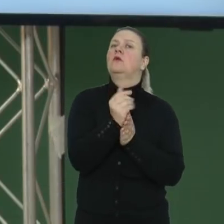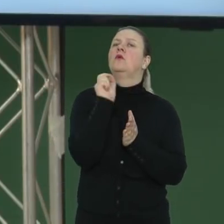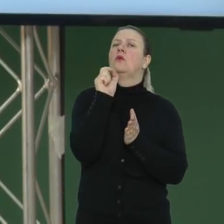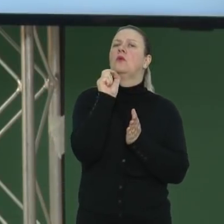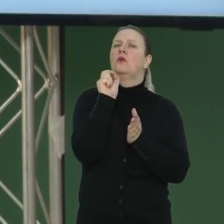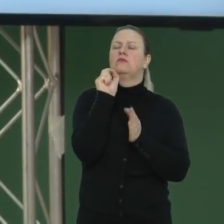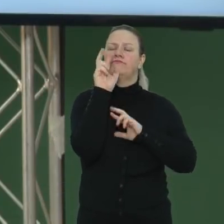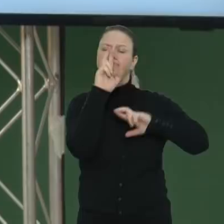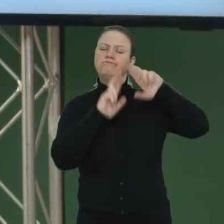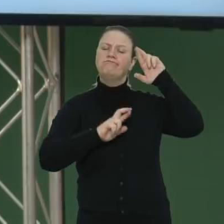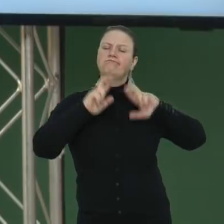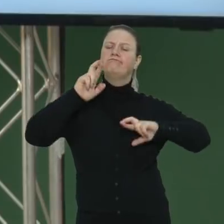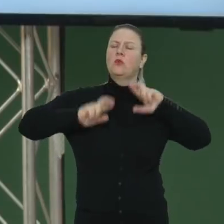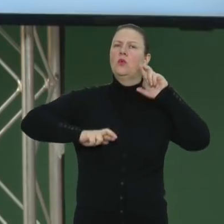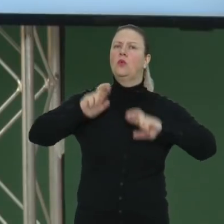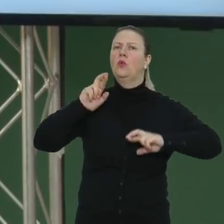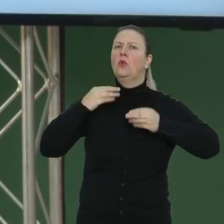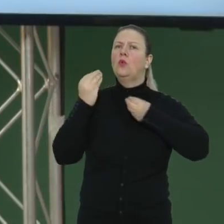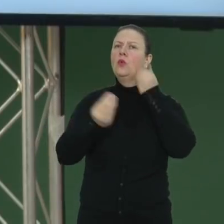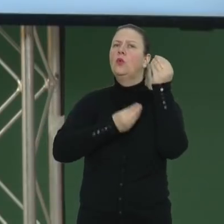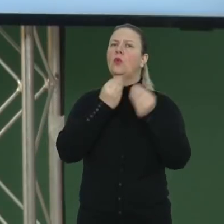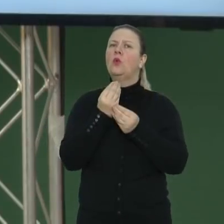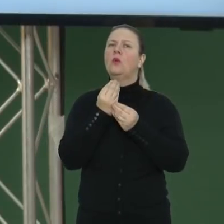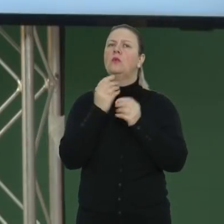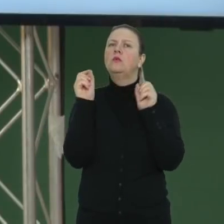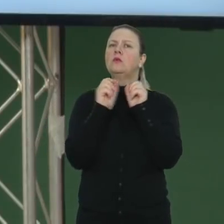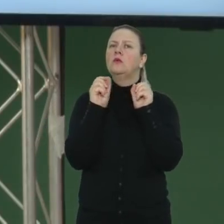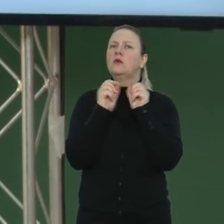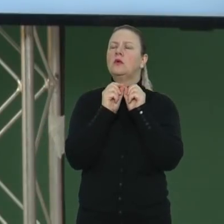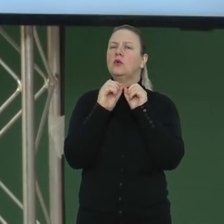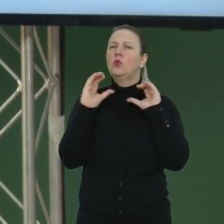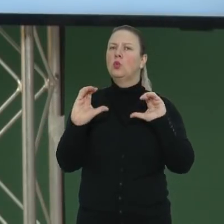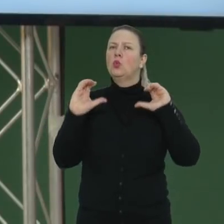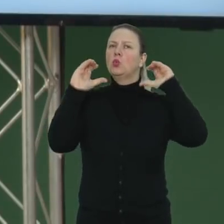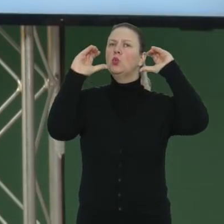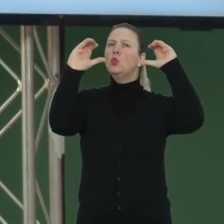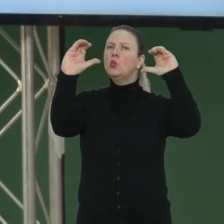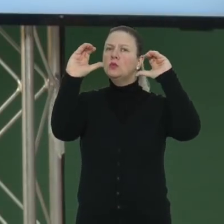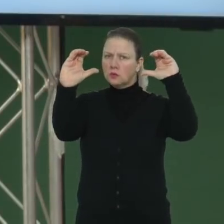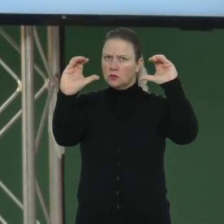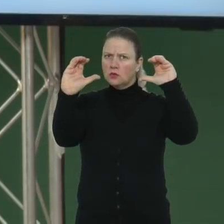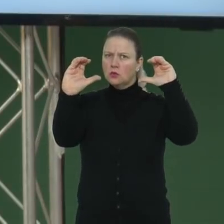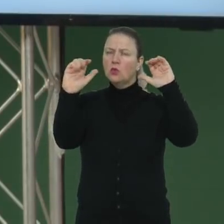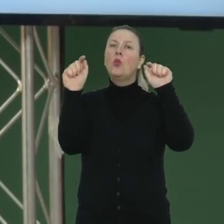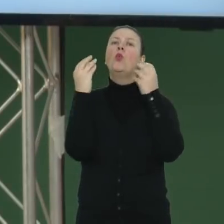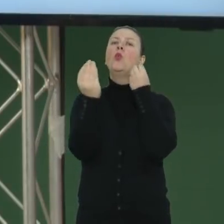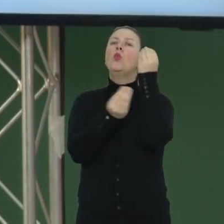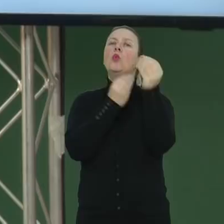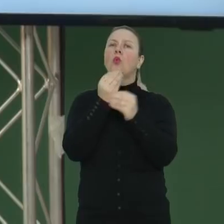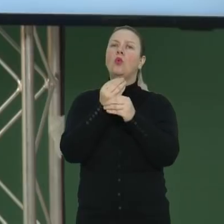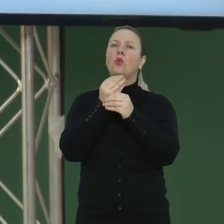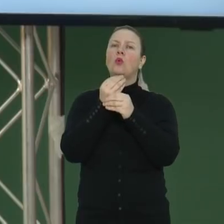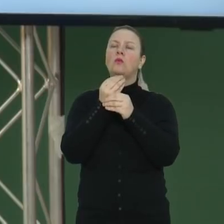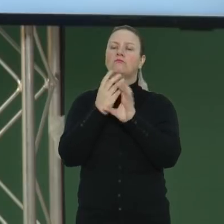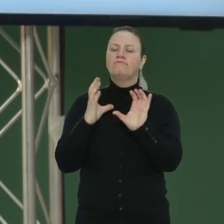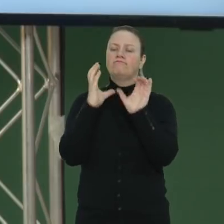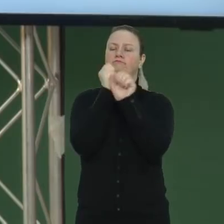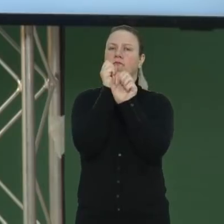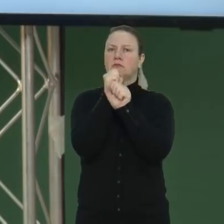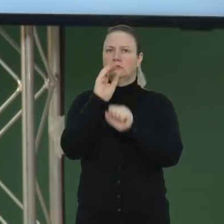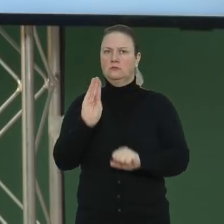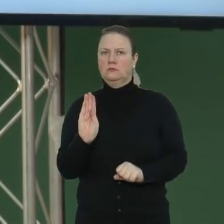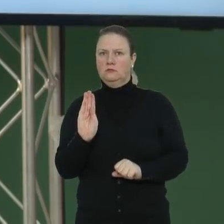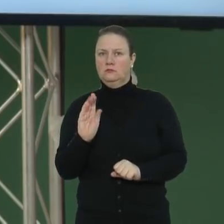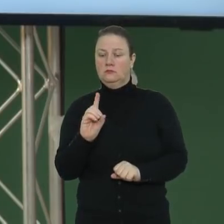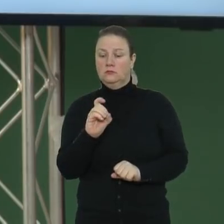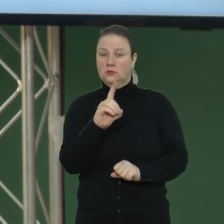verifiquem como que vocês podem fazer uma função que relacione o número de bactérias com o tempo. Uma